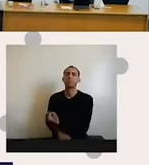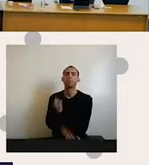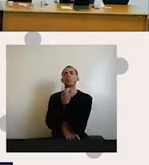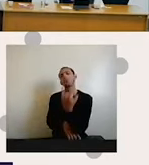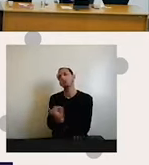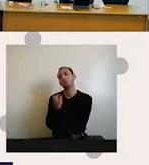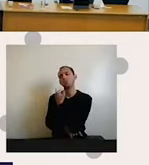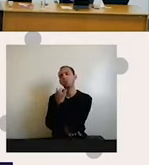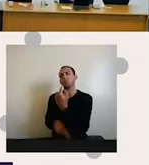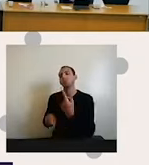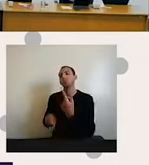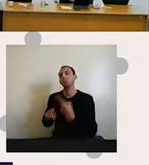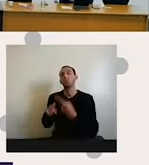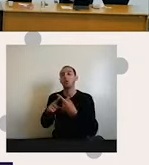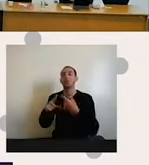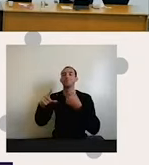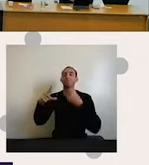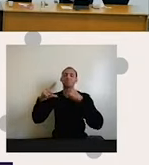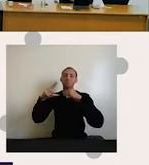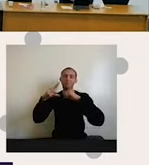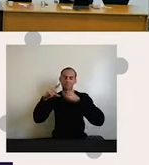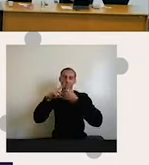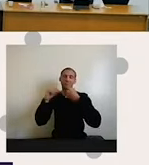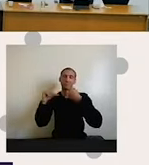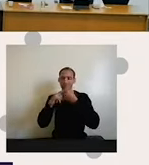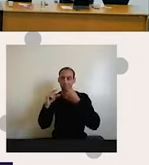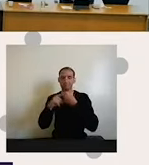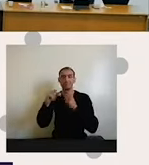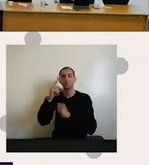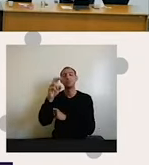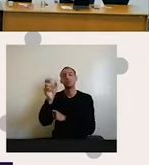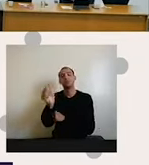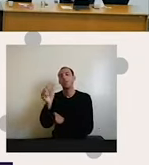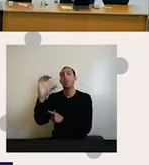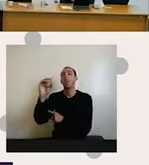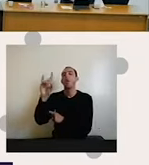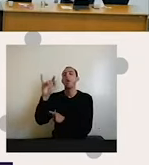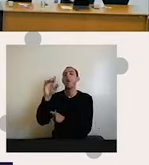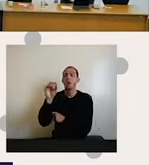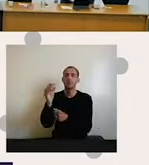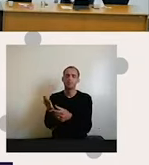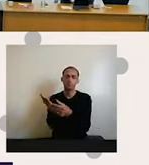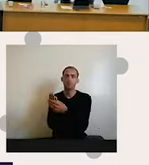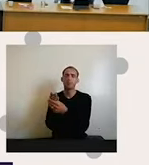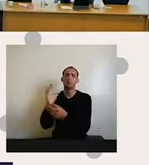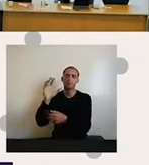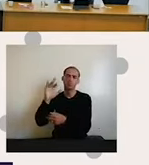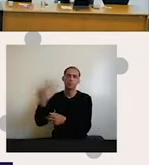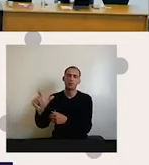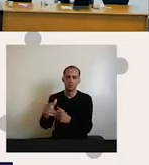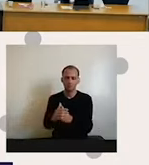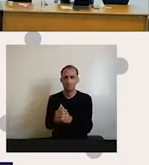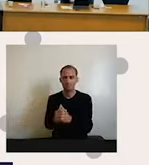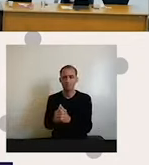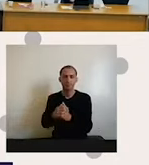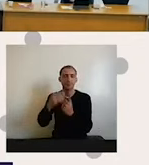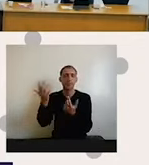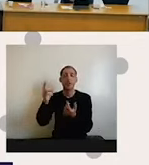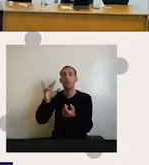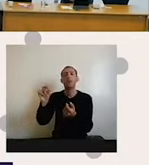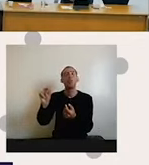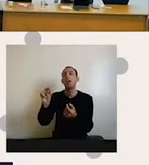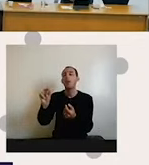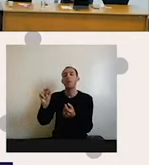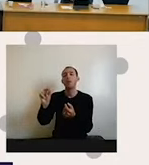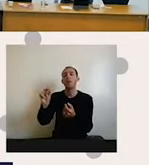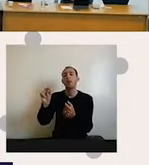que quem pode fazer a perícia é todo e qualquer profissional ou órgão legalmente habilitado. Quando eu conversei com o Dr. Mário, até fiz uma provocação a ele. Falei, bom,